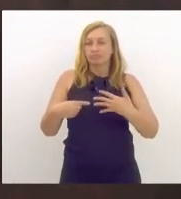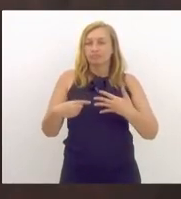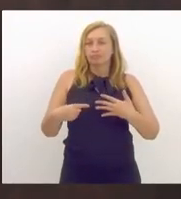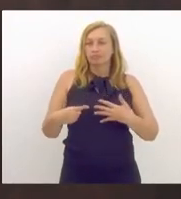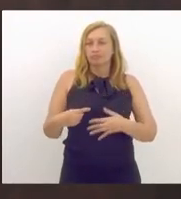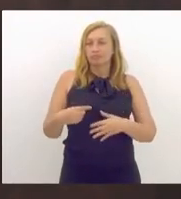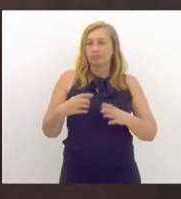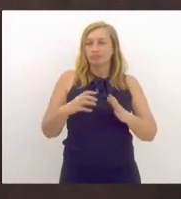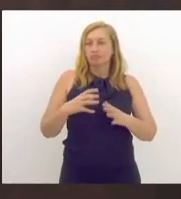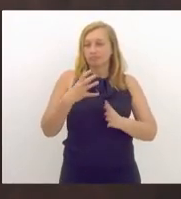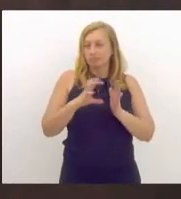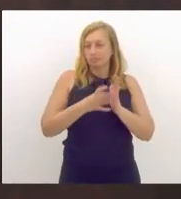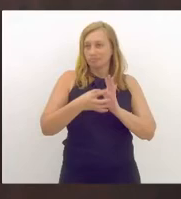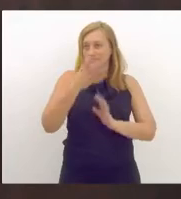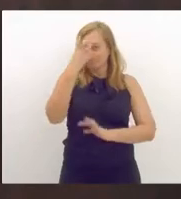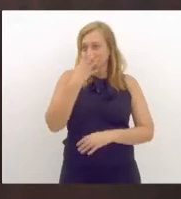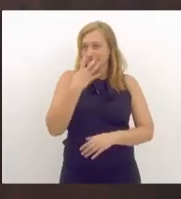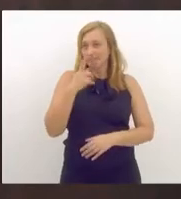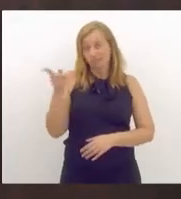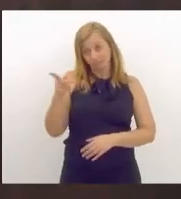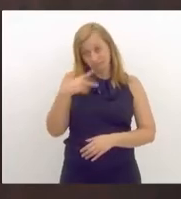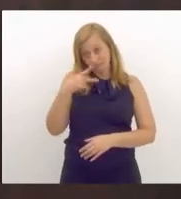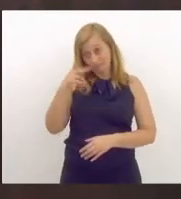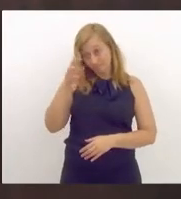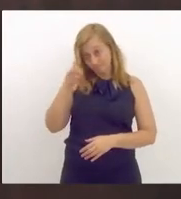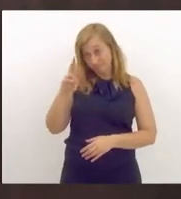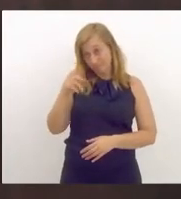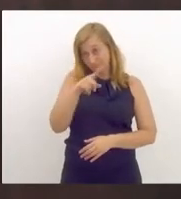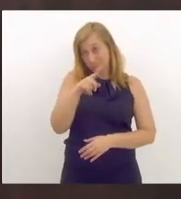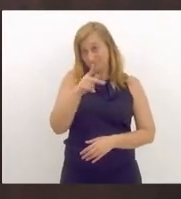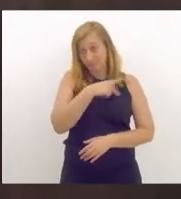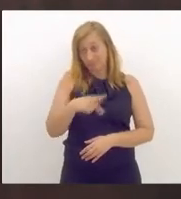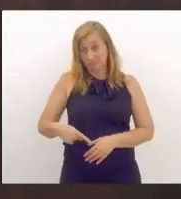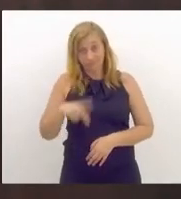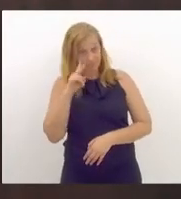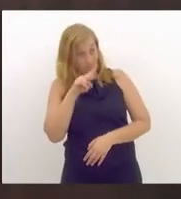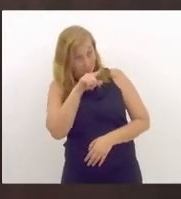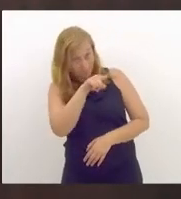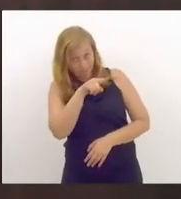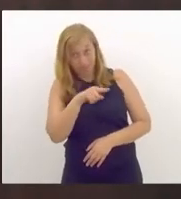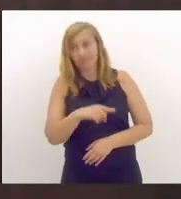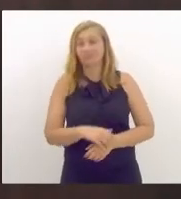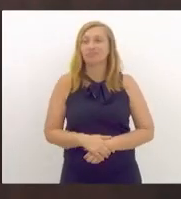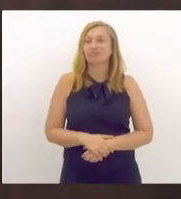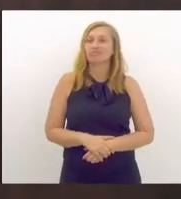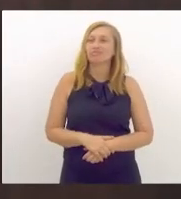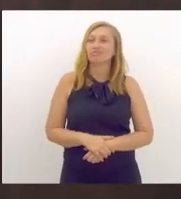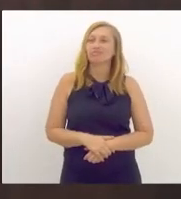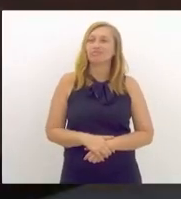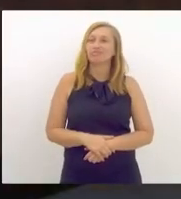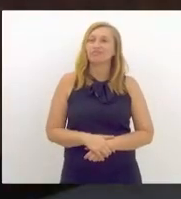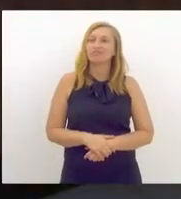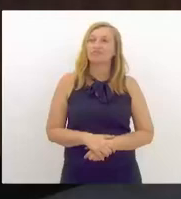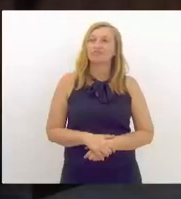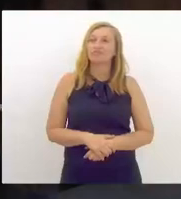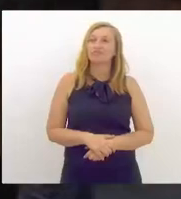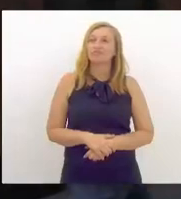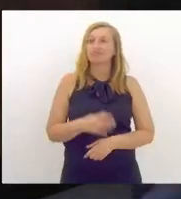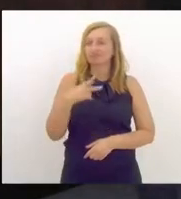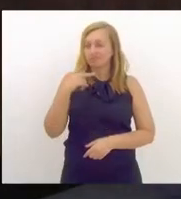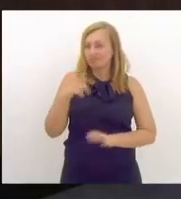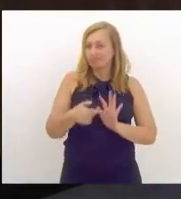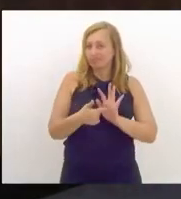sério você falou isso os presidentes estão ali tô falando eu falei que eu ia te